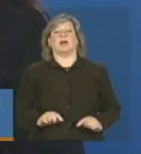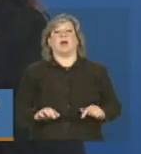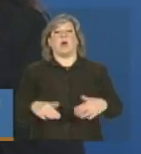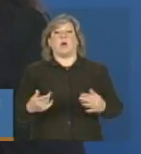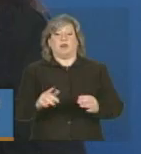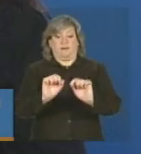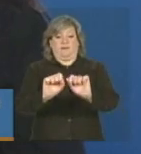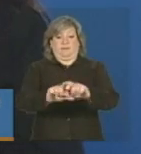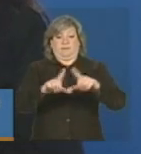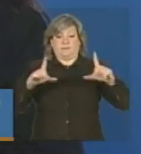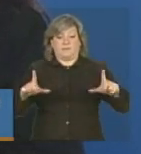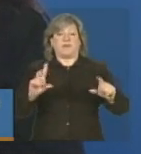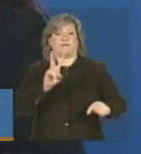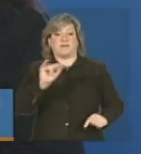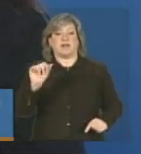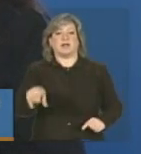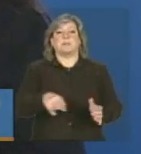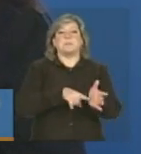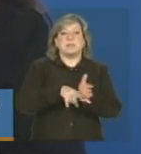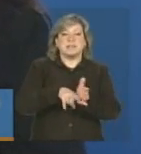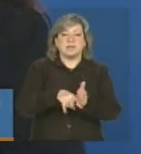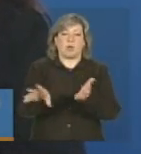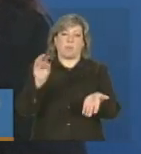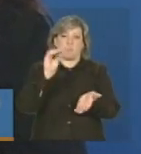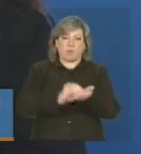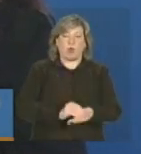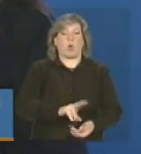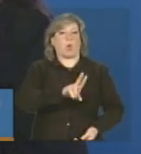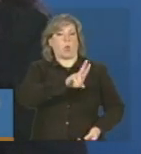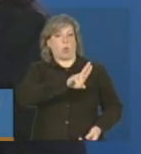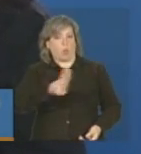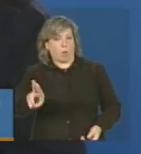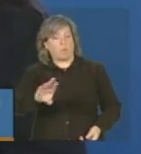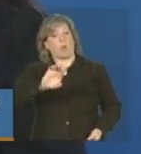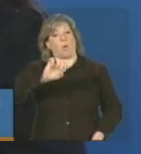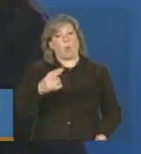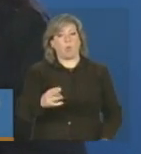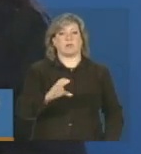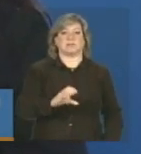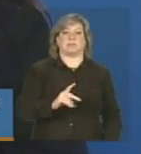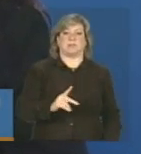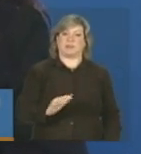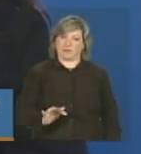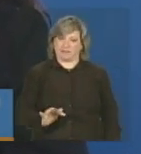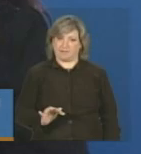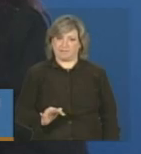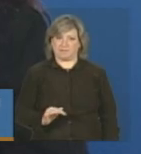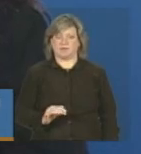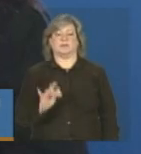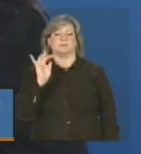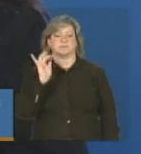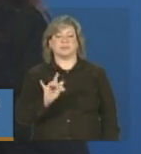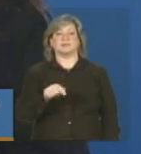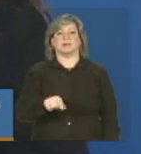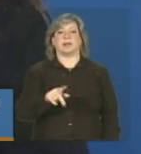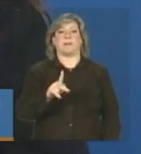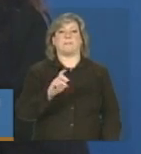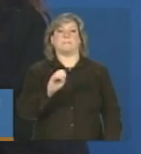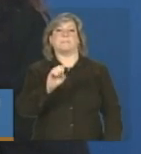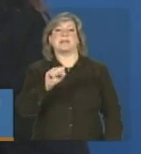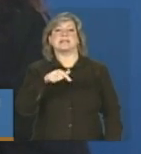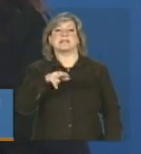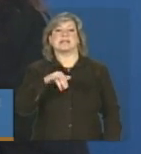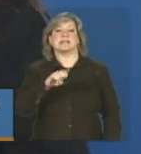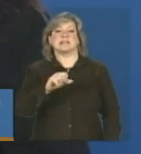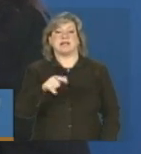vai abrir uma telinha de pesquisa, coloca o nome ou o CPF, clica em pesquisar e vai